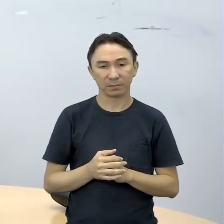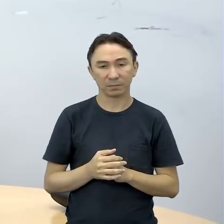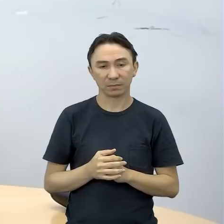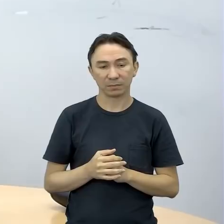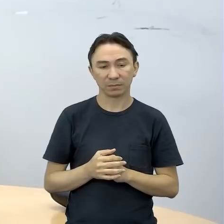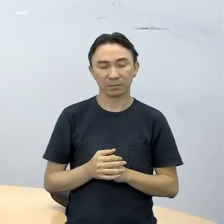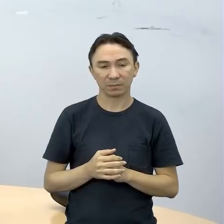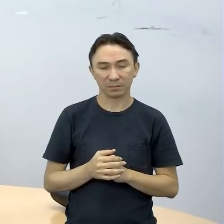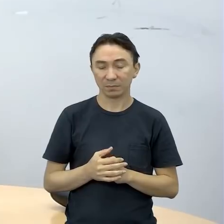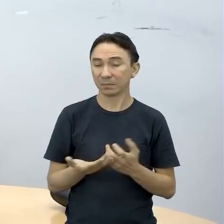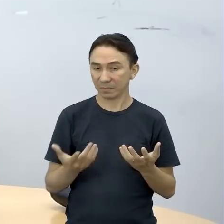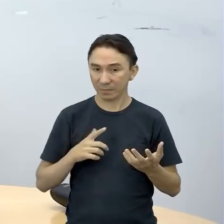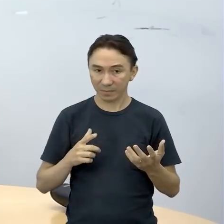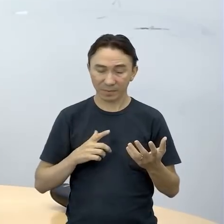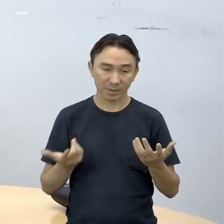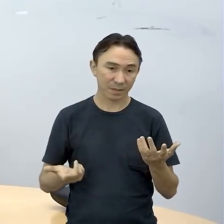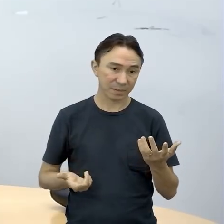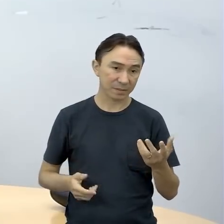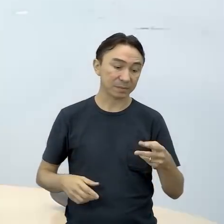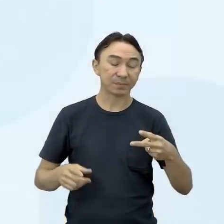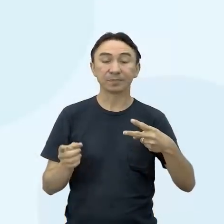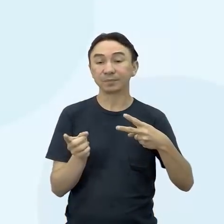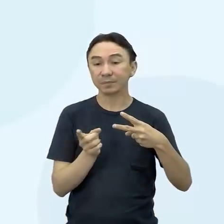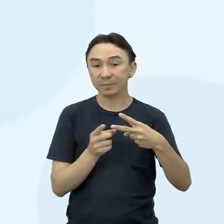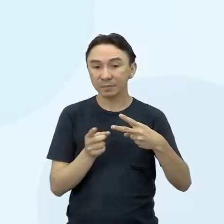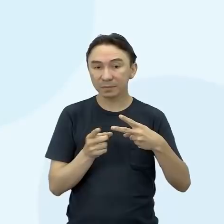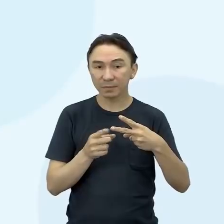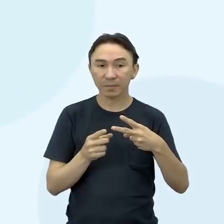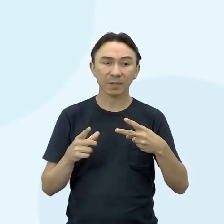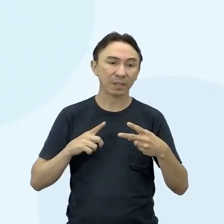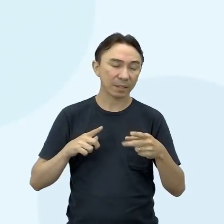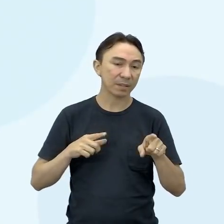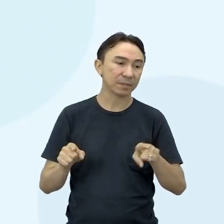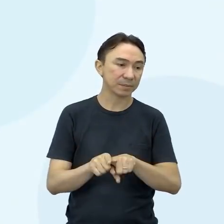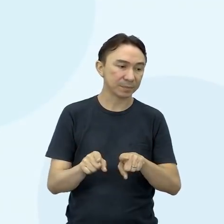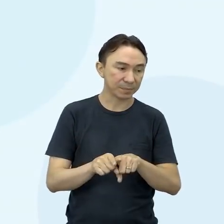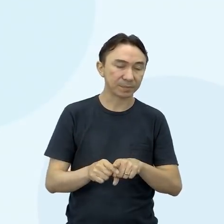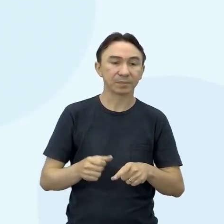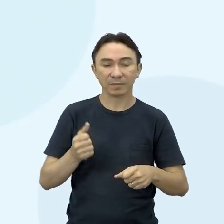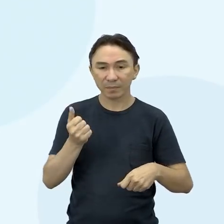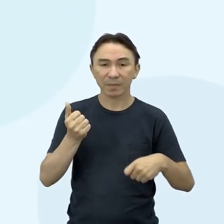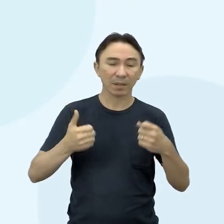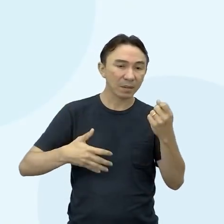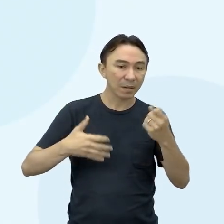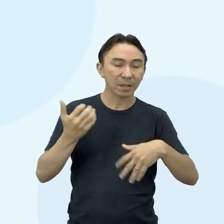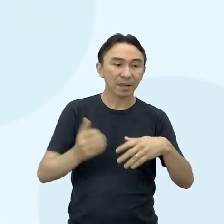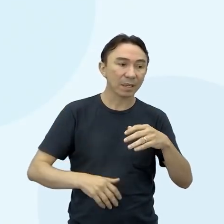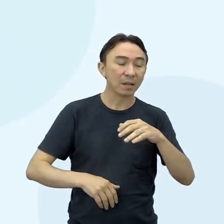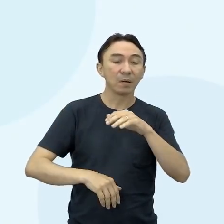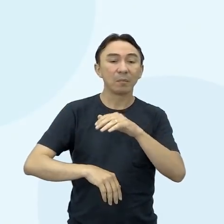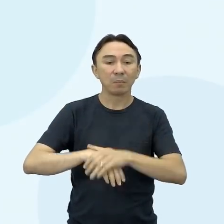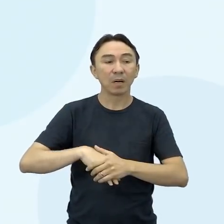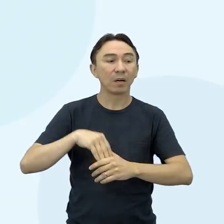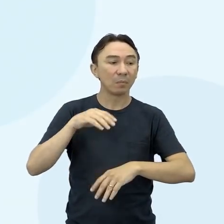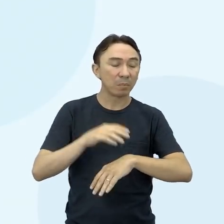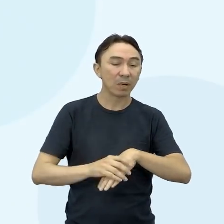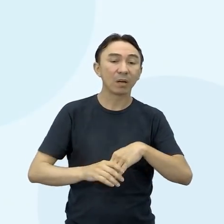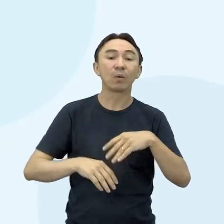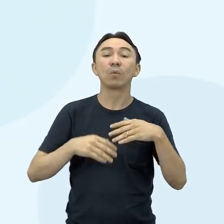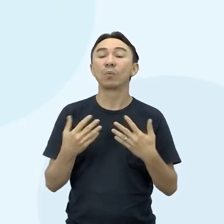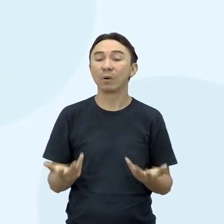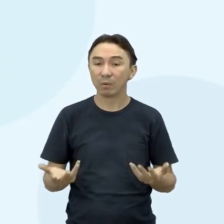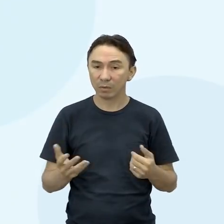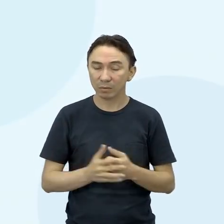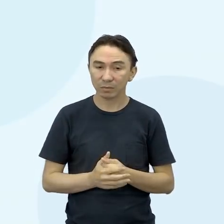tem esses 3 momentos. Aqui embaixo tem uma apresentação breve de quais serão as práticas e entregas da atividade. É